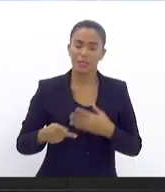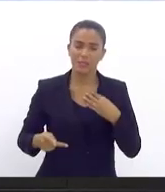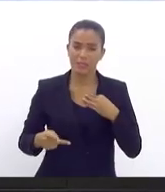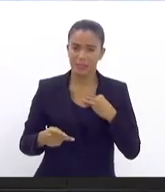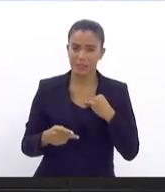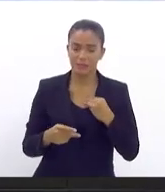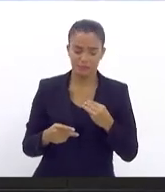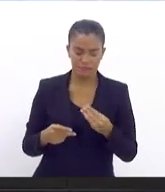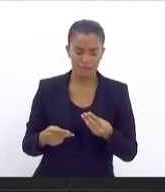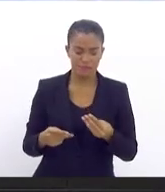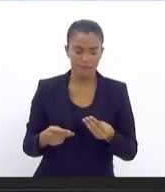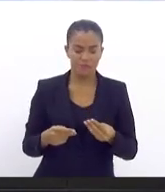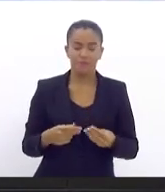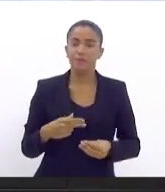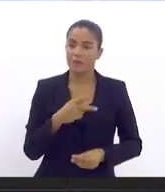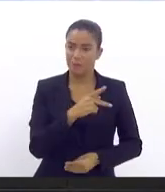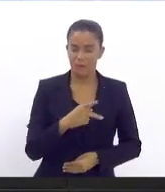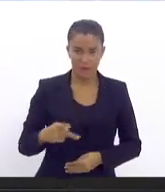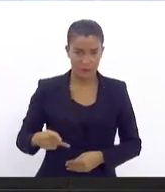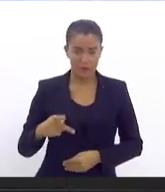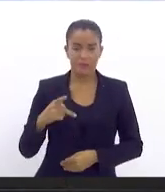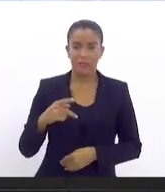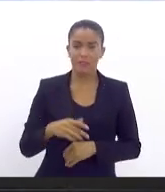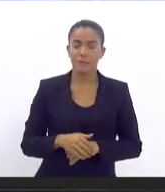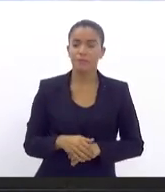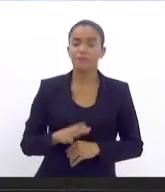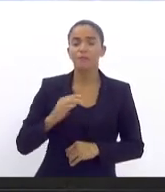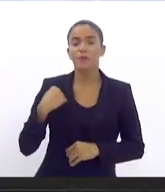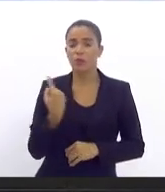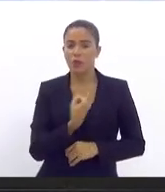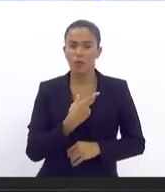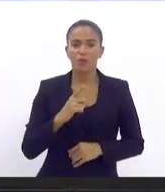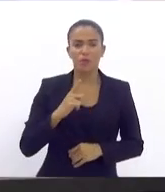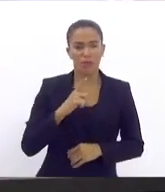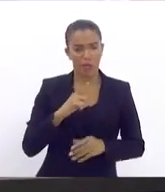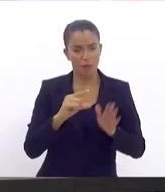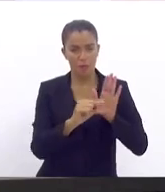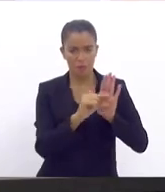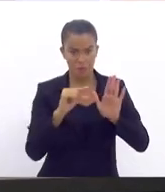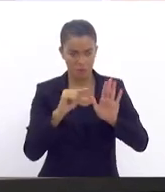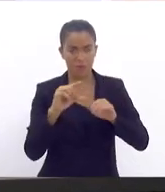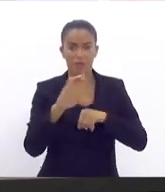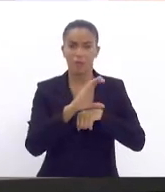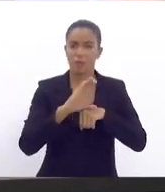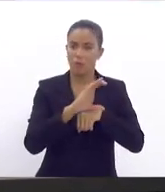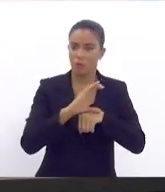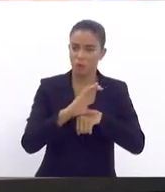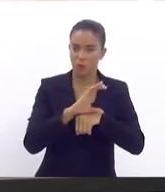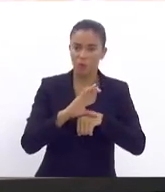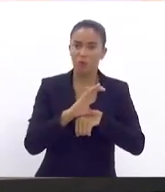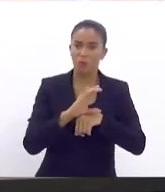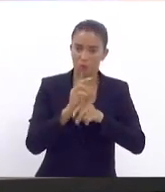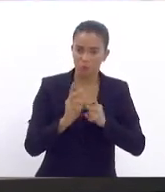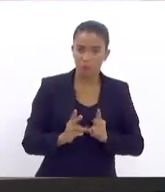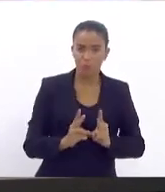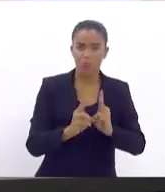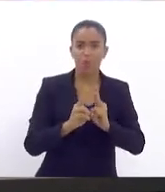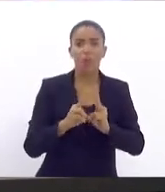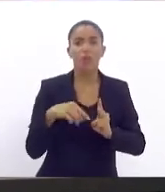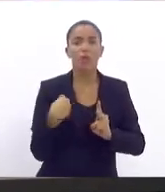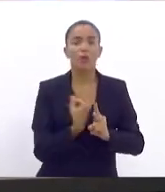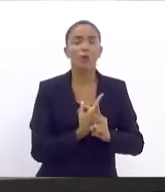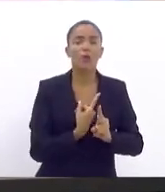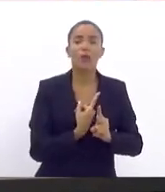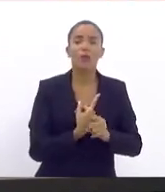é. Presidente. Deputado Serafini, deputado Luiz Paulo. A gente tem, inclusive, uma emenda constitucional em vigor, que não foi derrubada, que nos dá